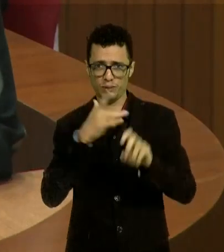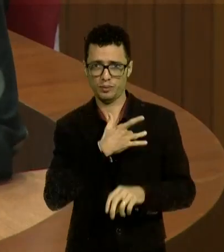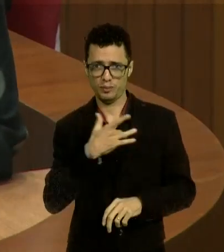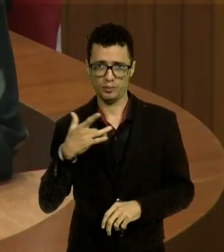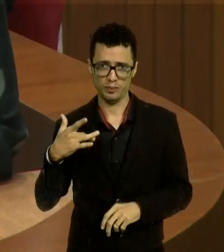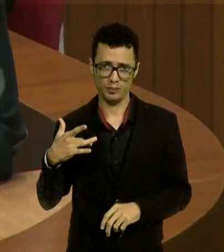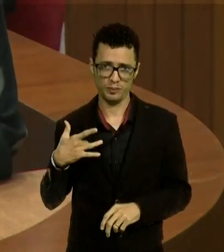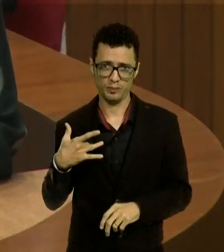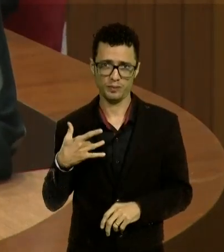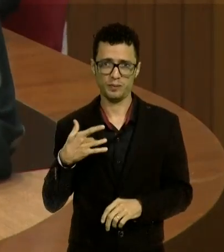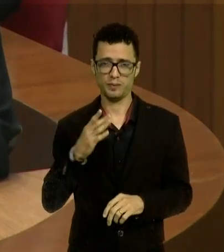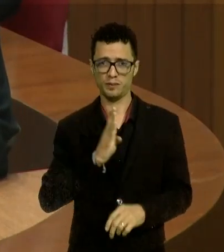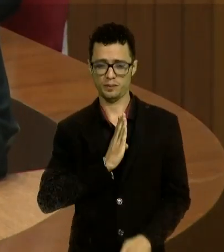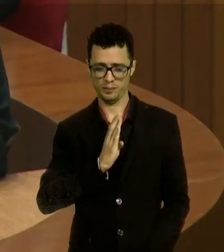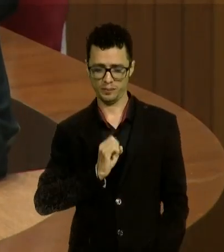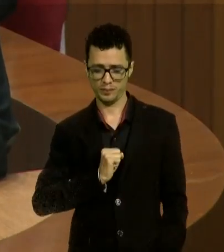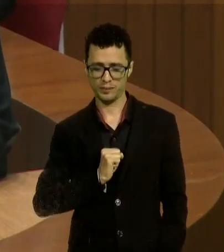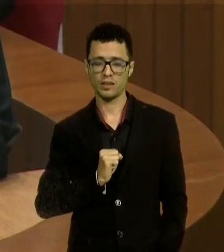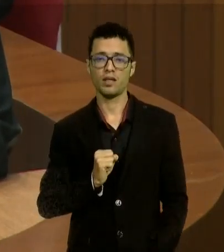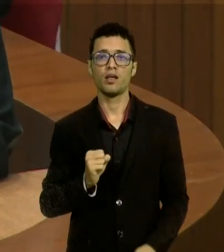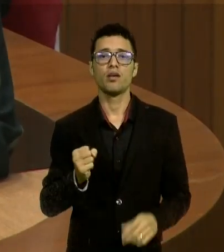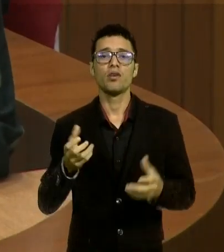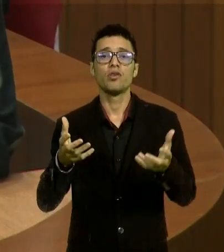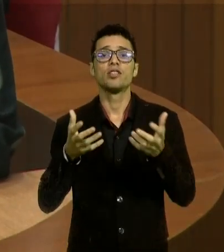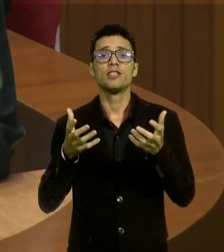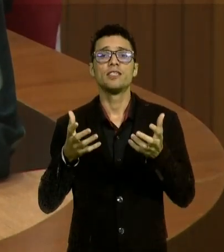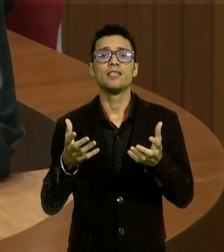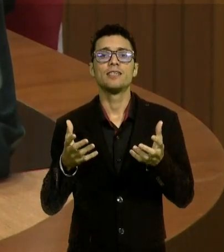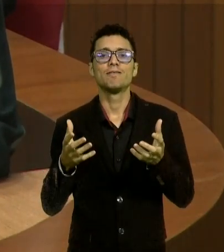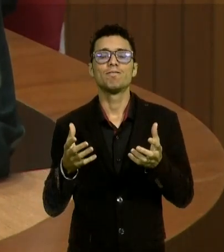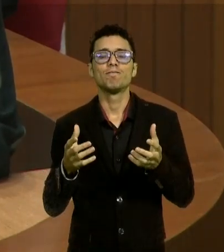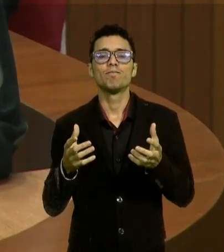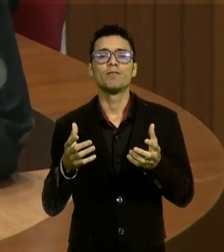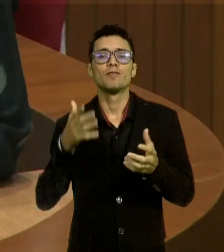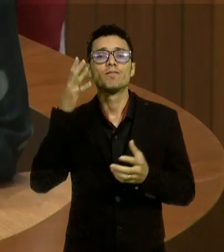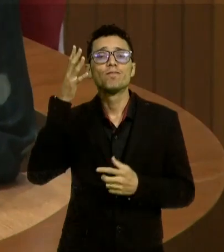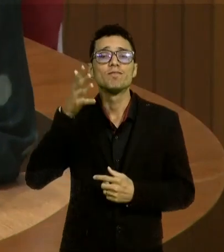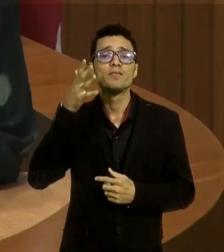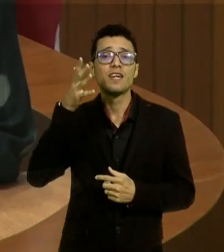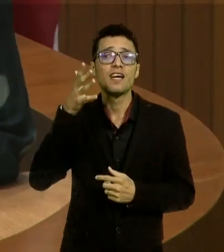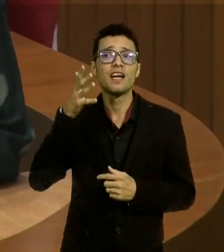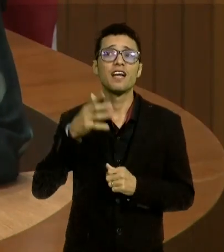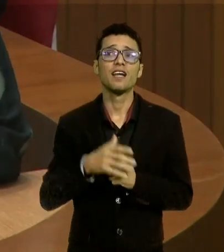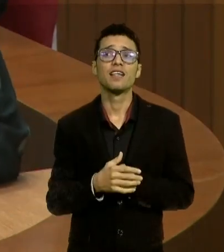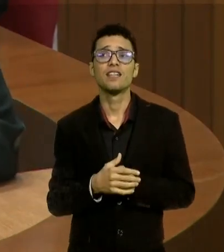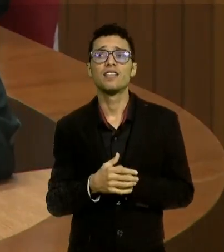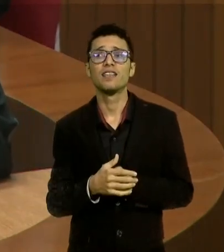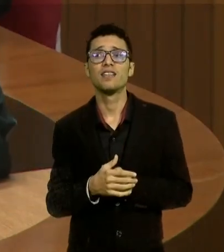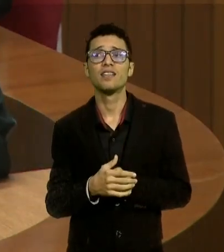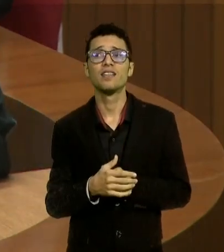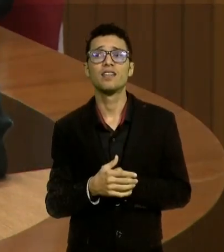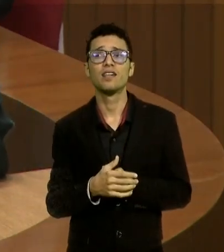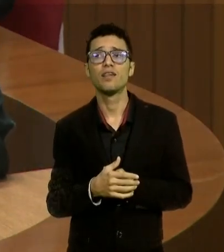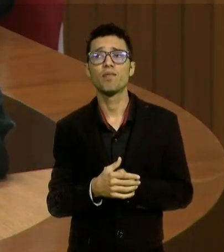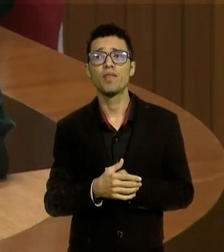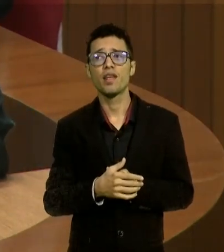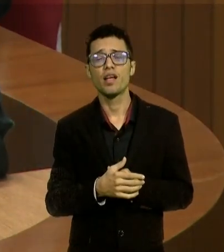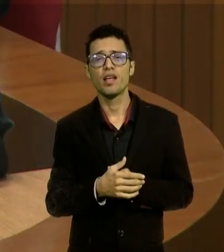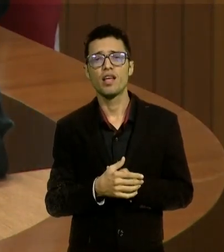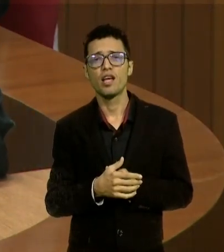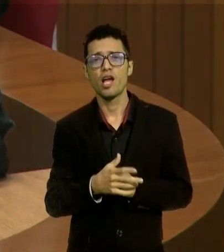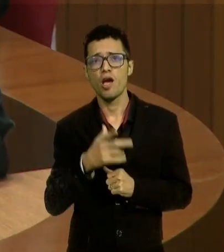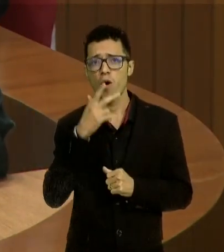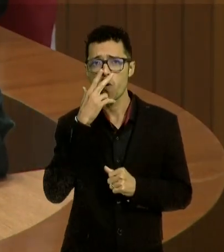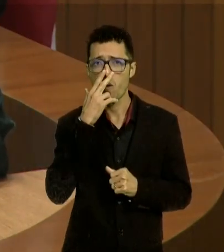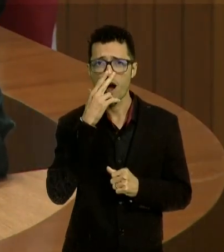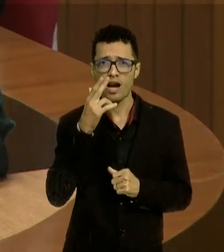minhas palavras dizendo que talvez um grande expediente não daria para eu falar